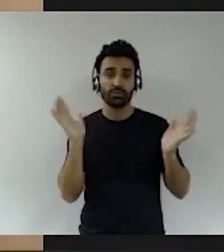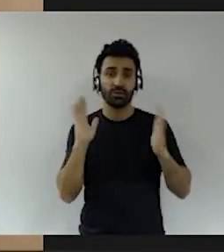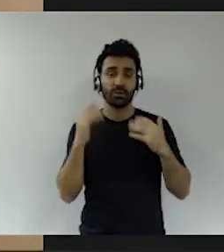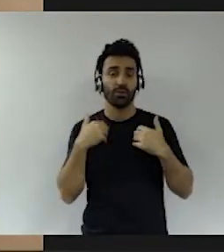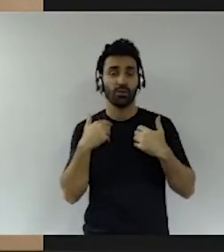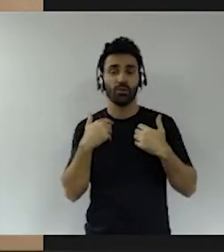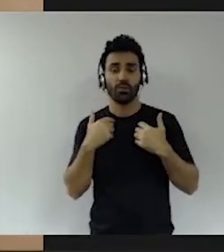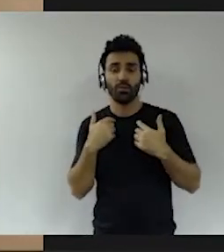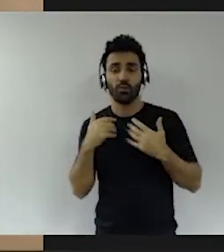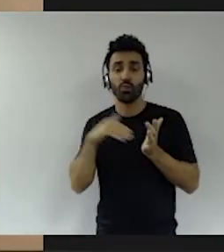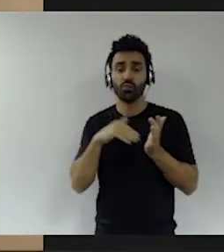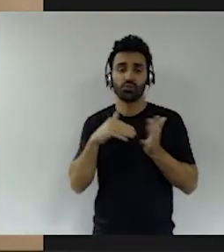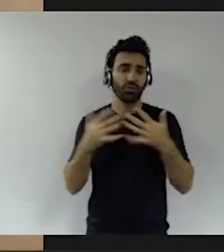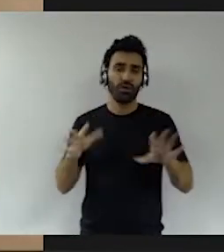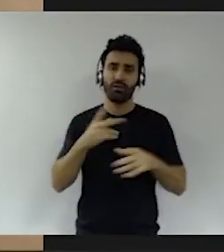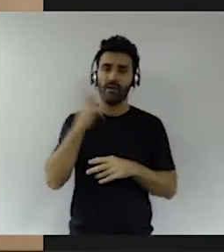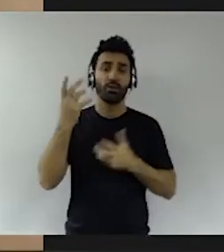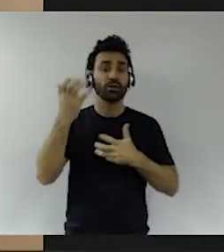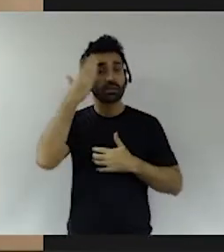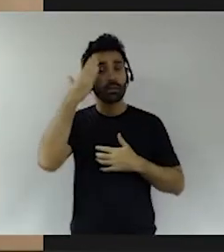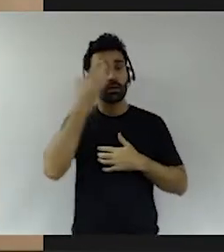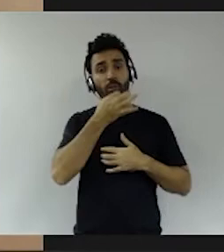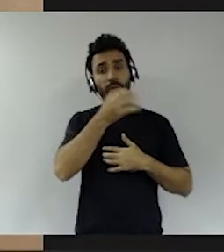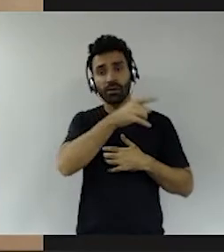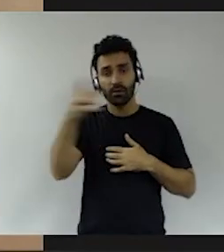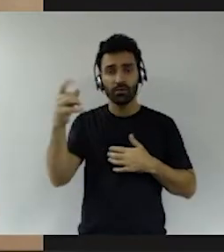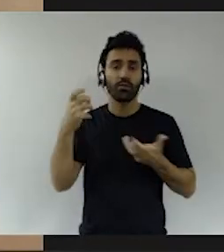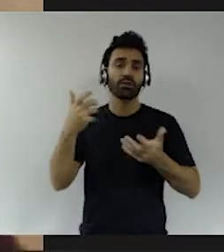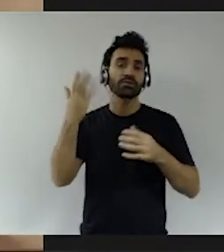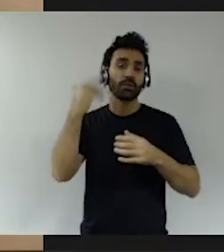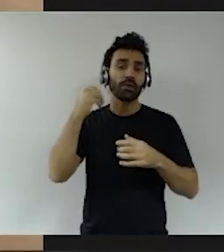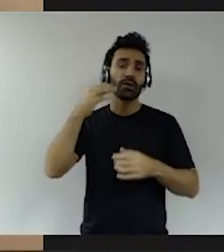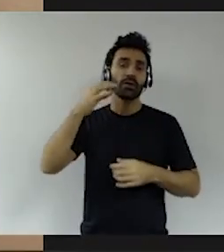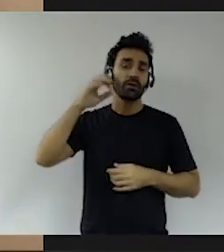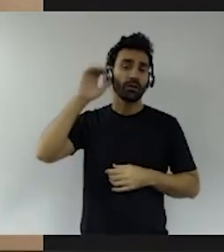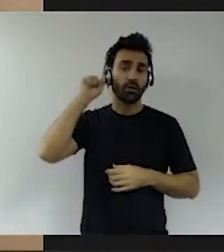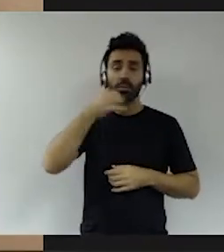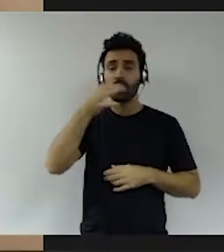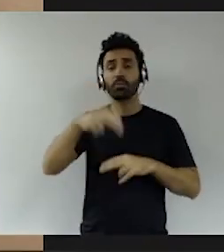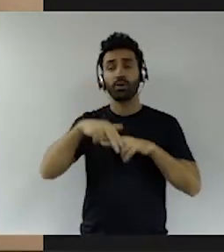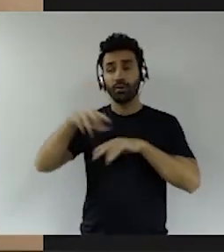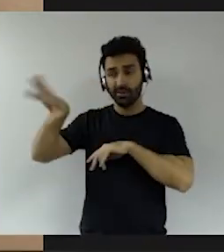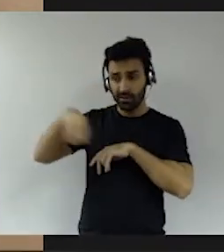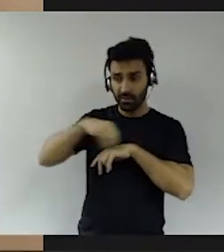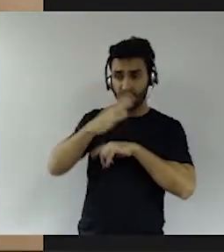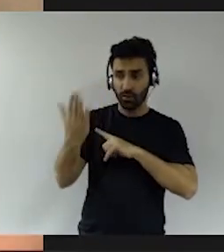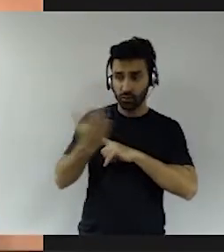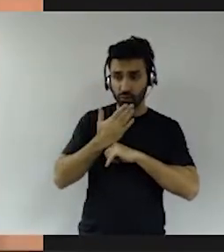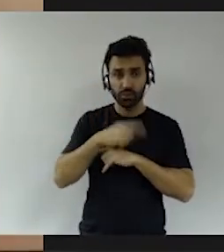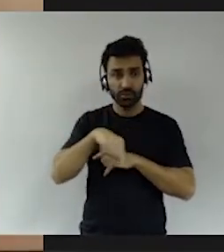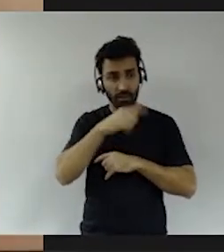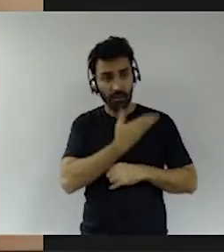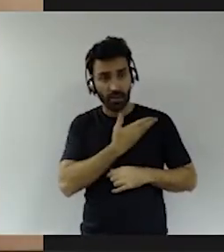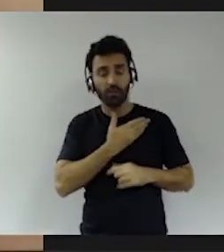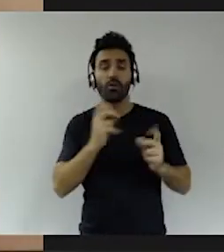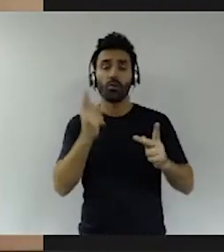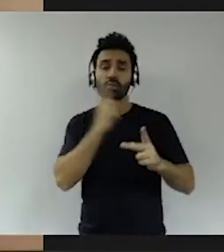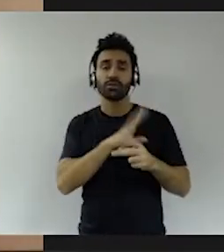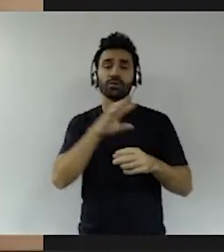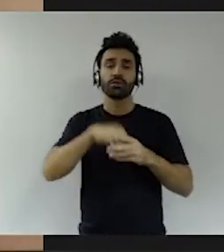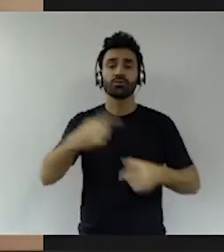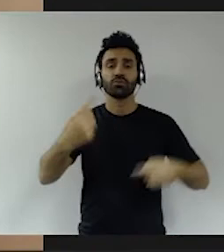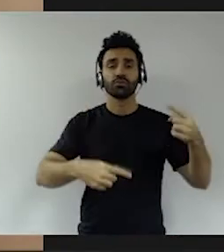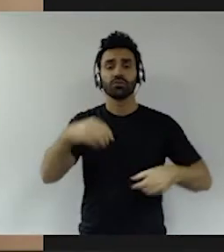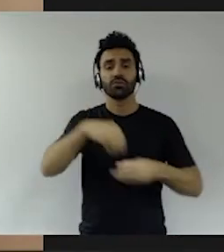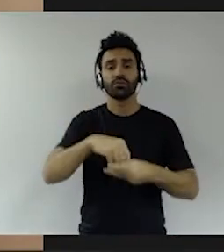gostaria, obviamente, de ouvir. Eu vim mais para ouvir, porque eu preciso levar as contribuições dos colegas para dentro